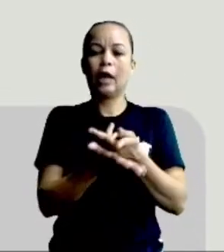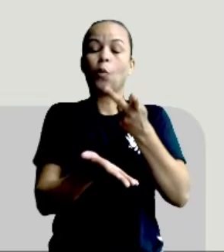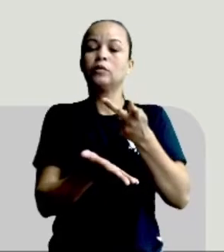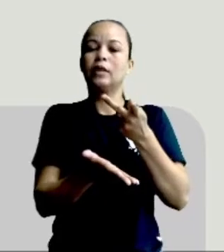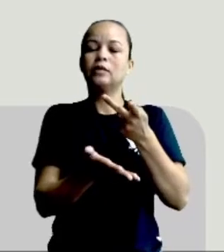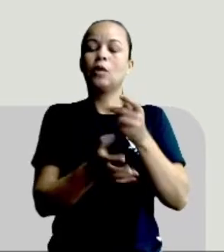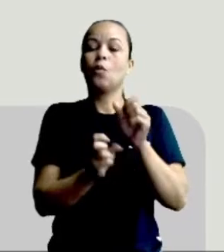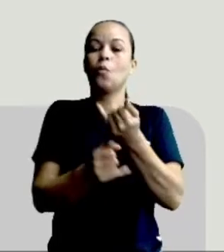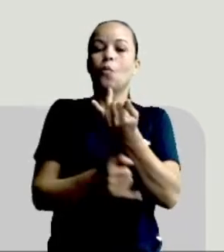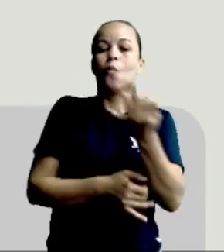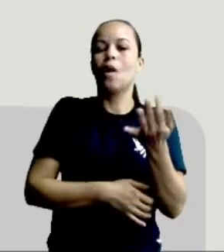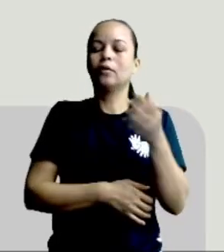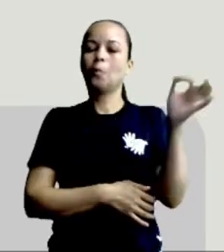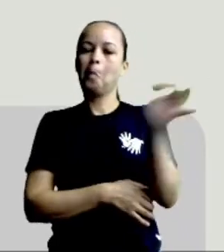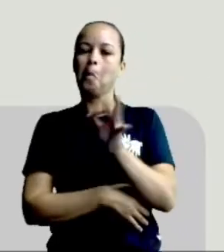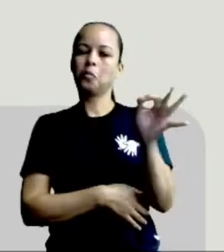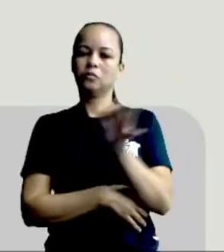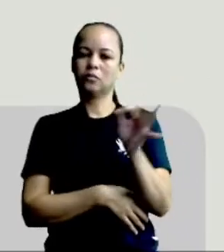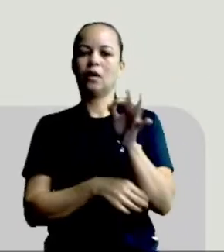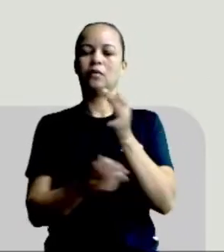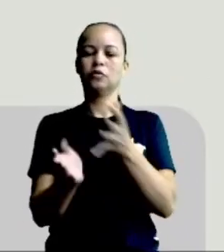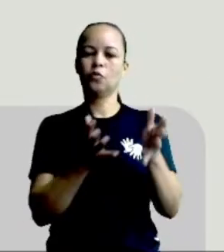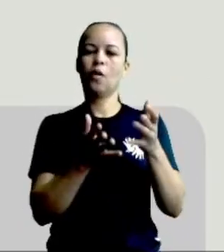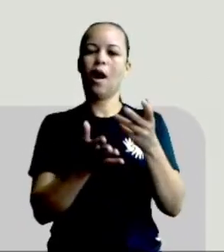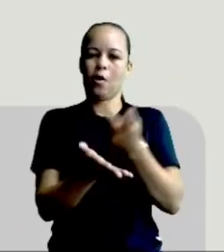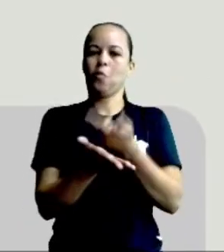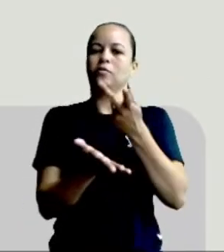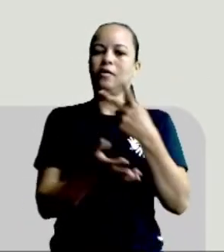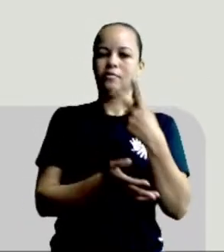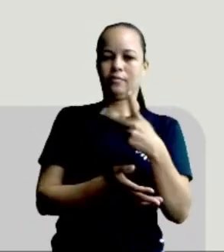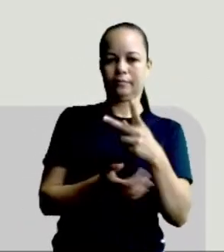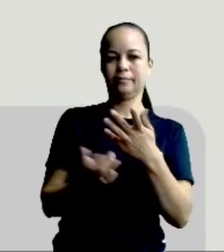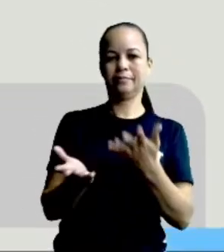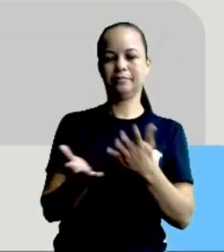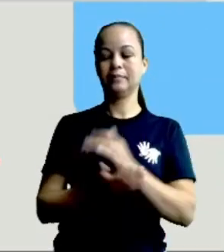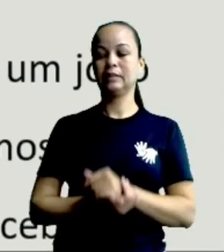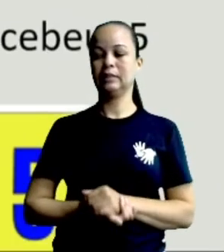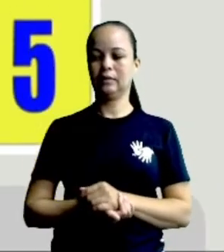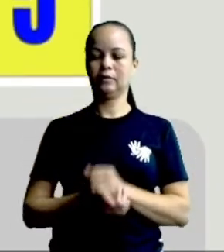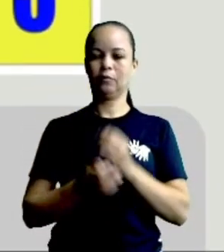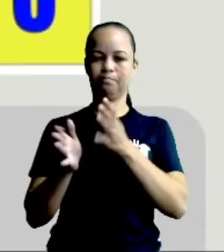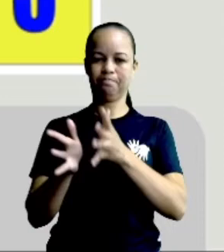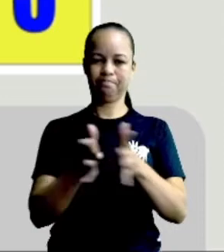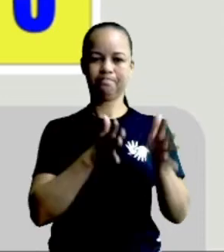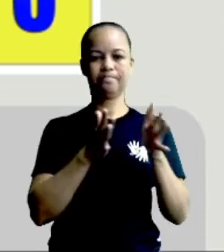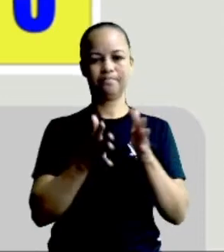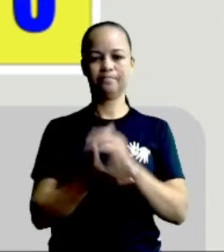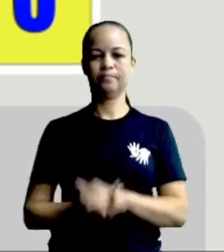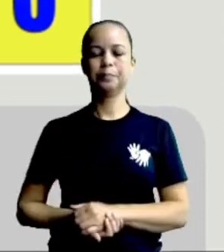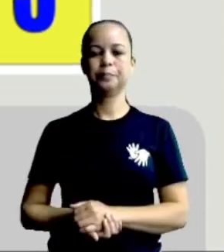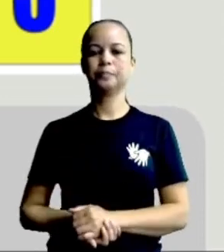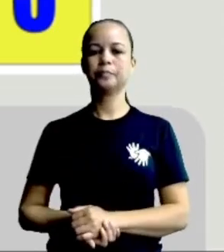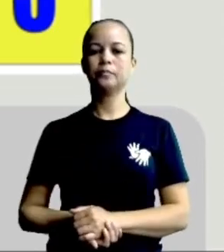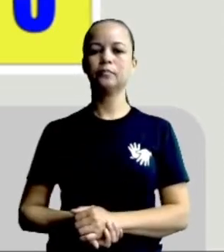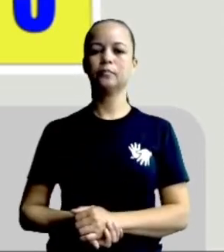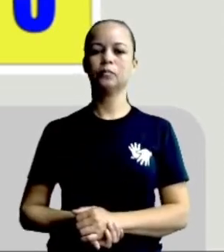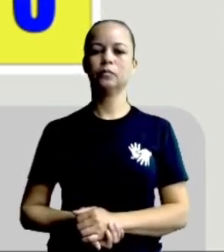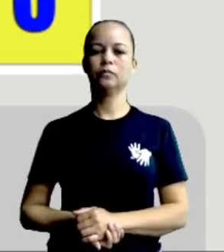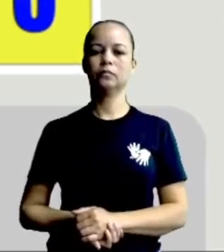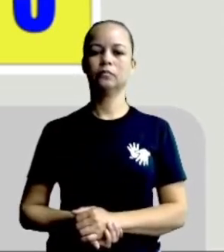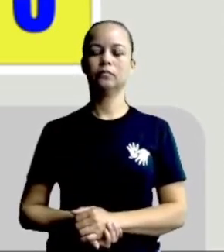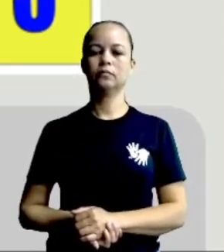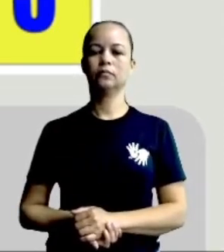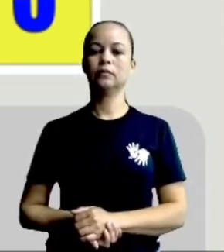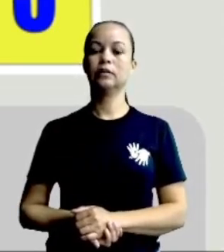Quantos por cento de chance disso ocorrer. Ok? Então, vamos seguir. E aí,